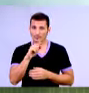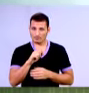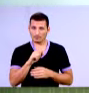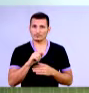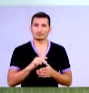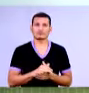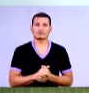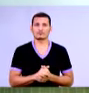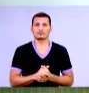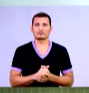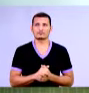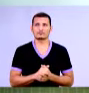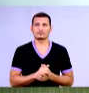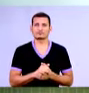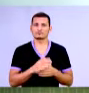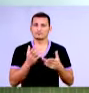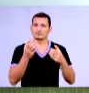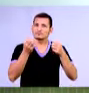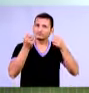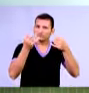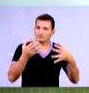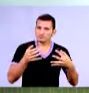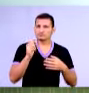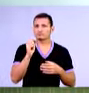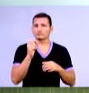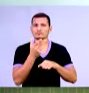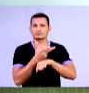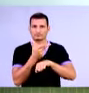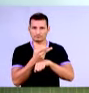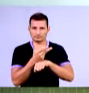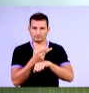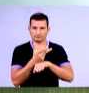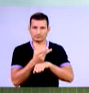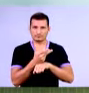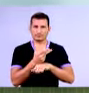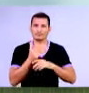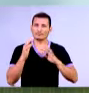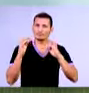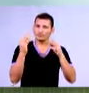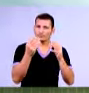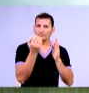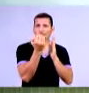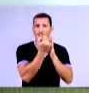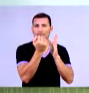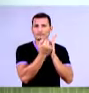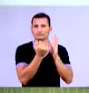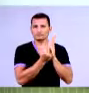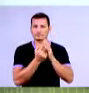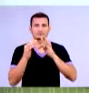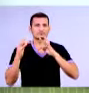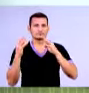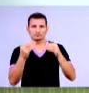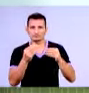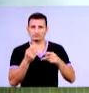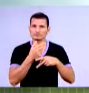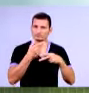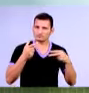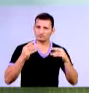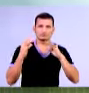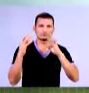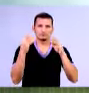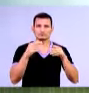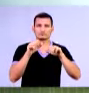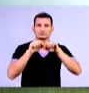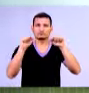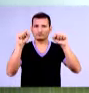uma definição bem abrangente do que pode ser multimídia, né? Então, todos aqueles programas, todos os recursos, todos os